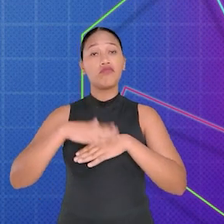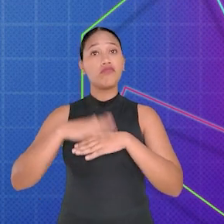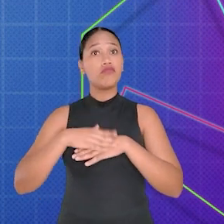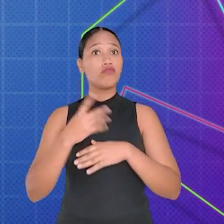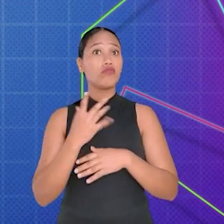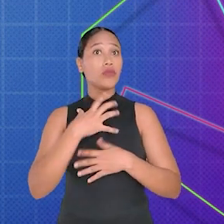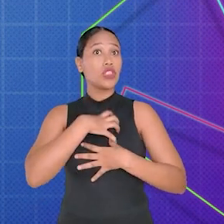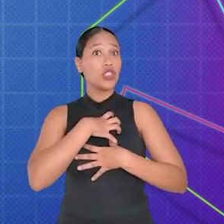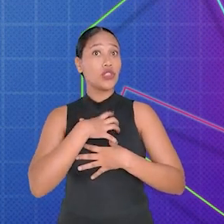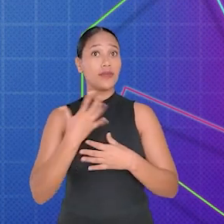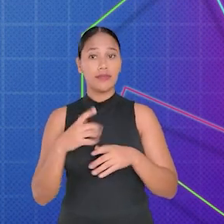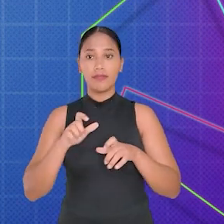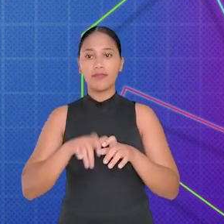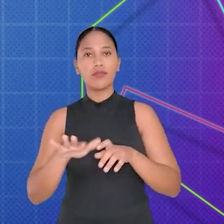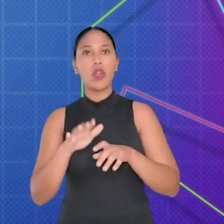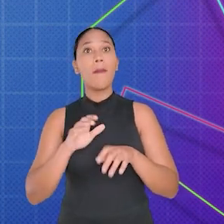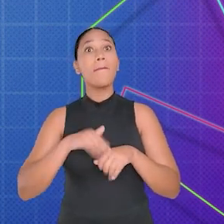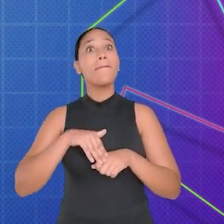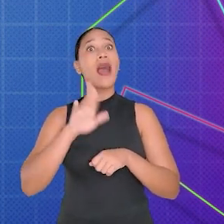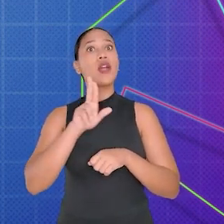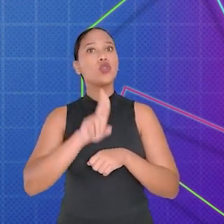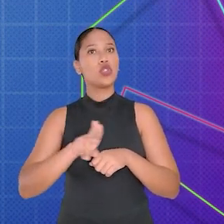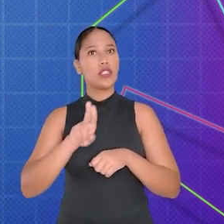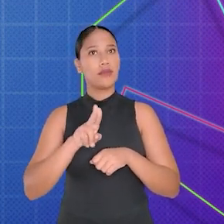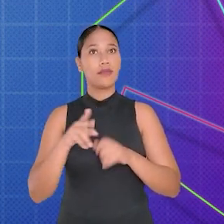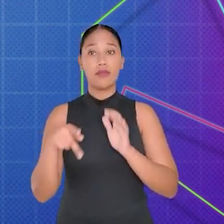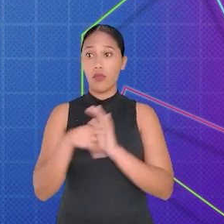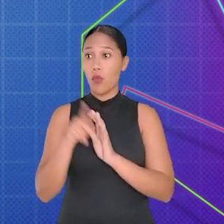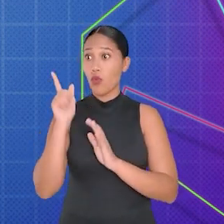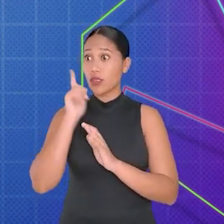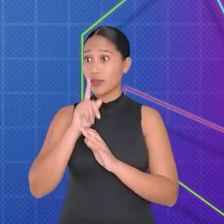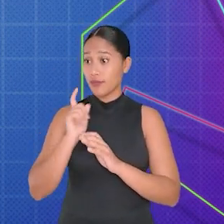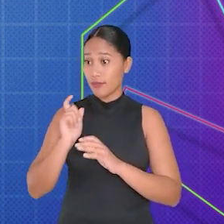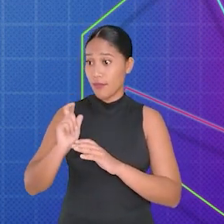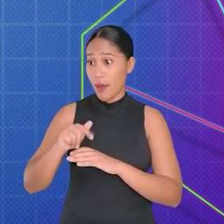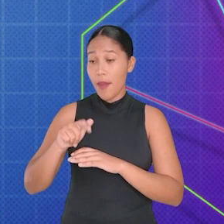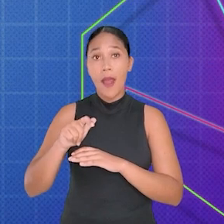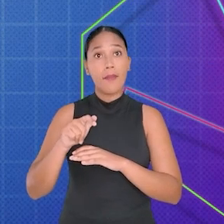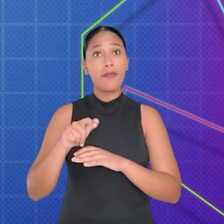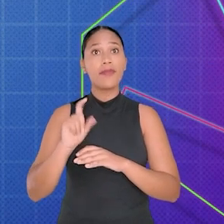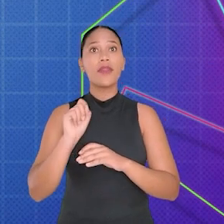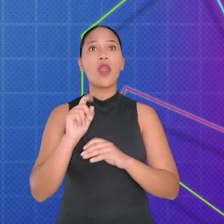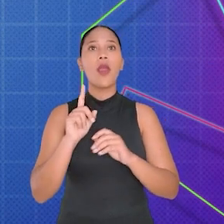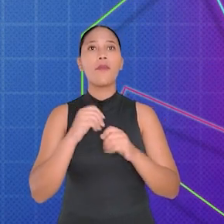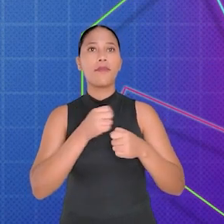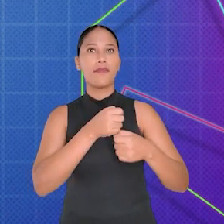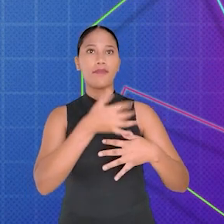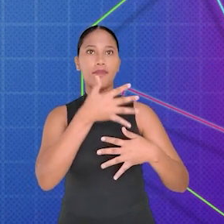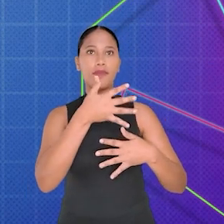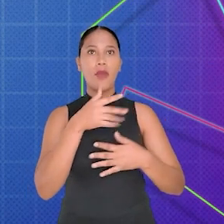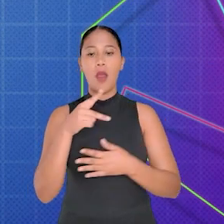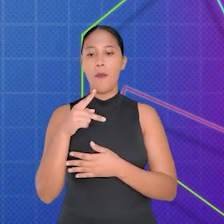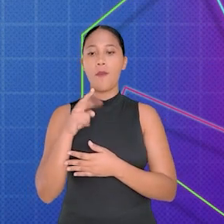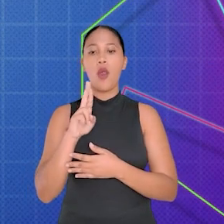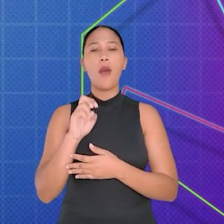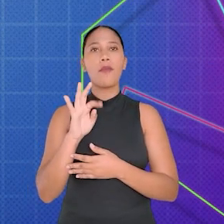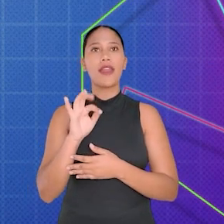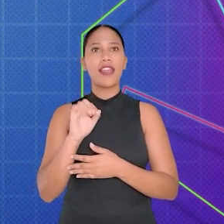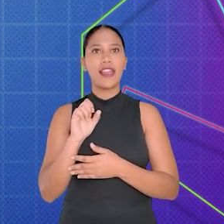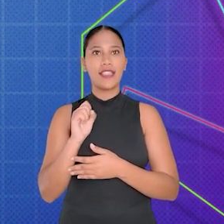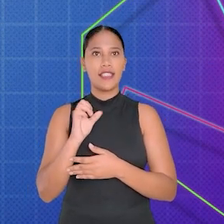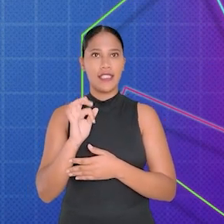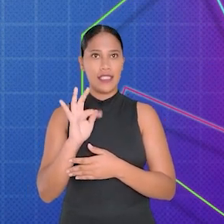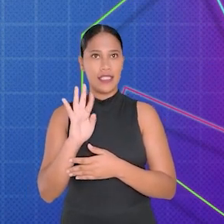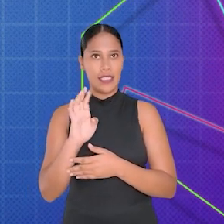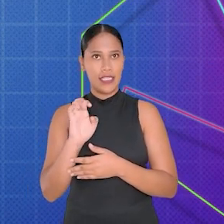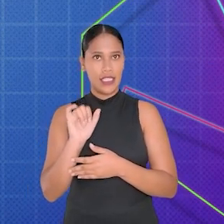na aba Key Map, mapa de teclas. Lá, o usuário pode procurar a funcionalidade desejada e atribuir um atalho de teclado